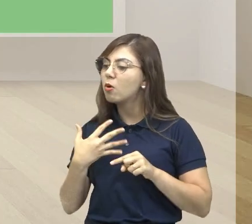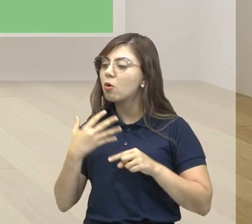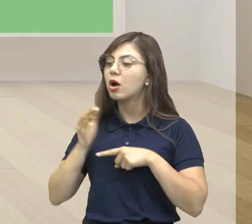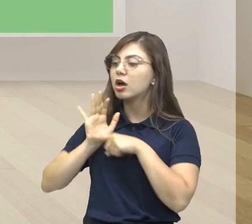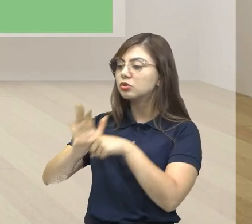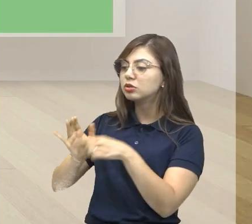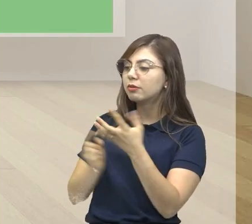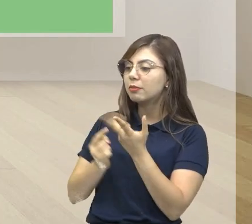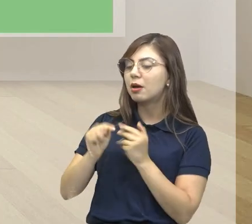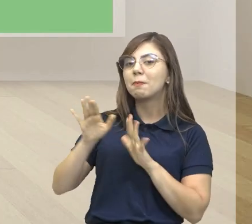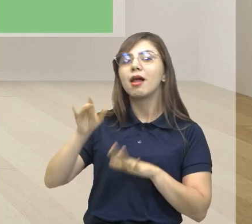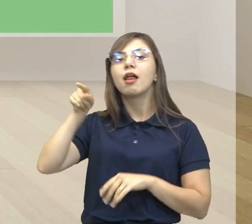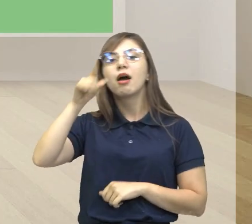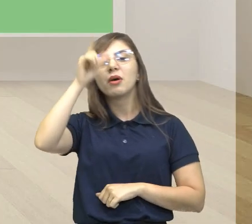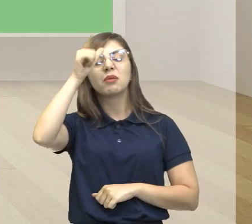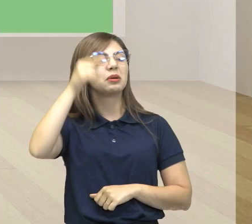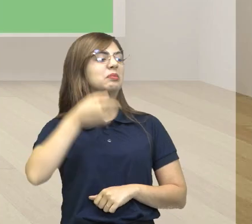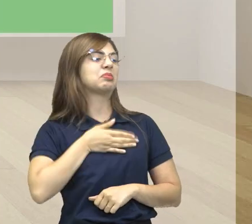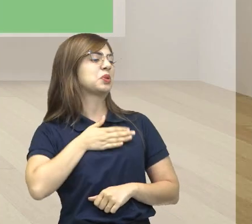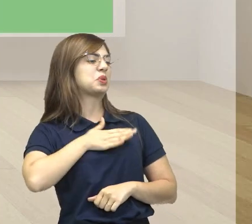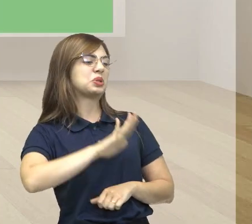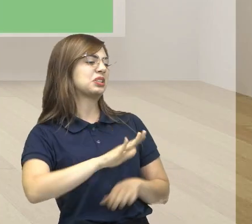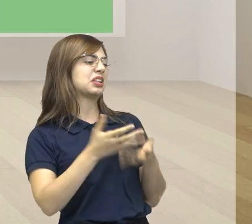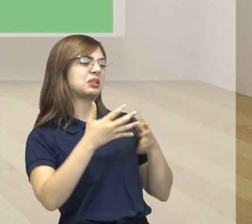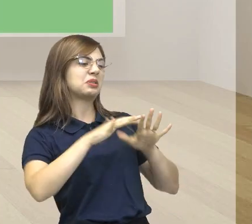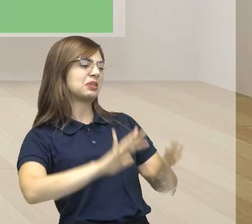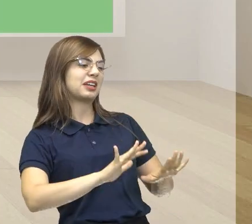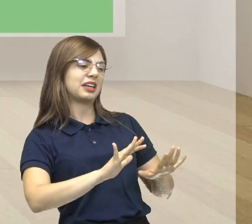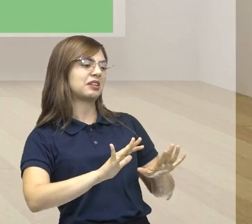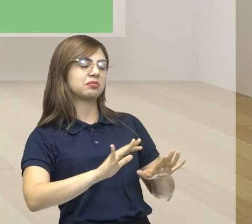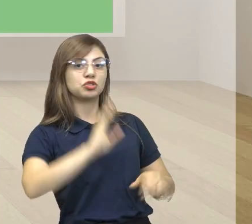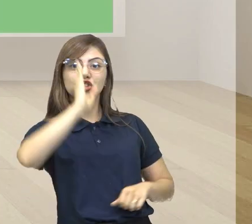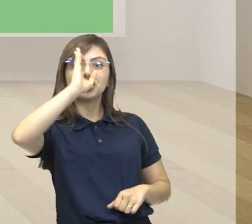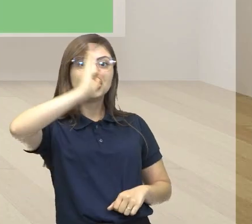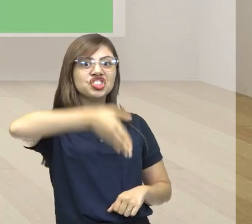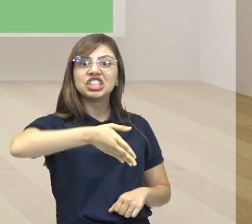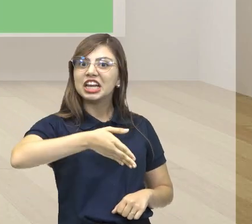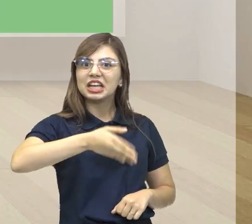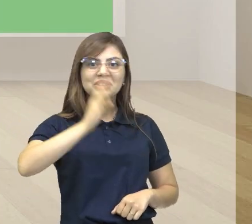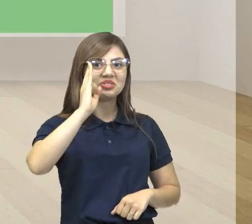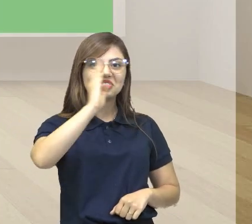aquilo, ele vai dizer assim, não gostei, ele diz, não quero, direto, não vai